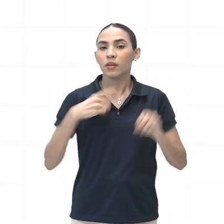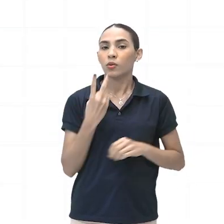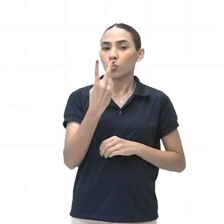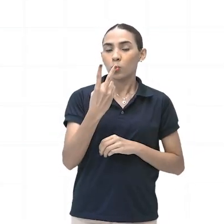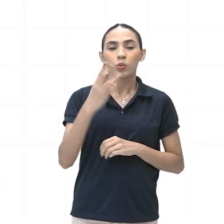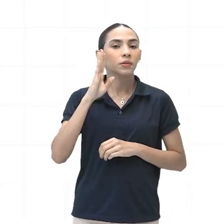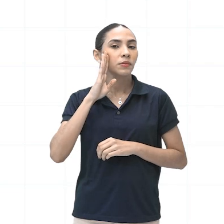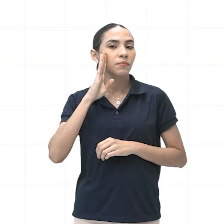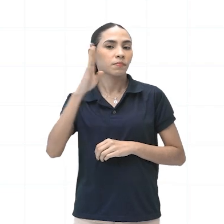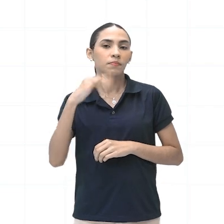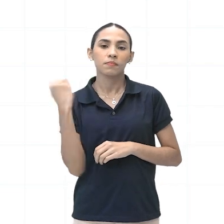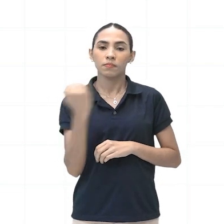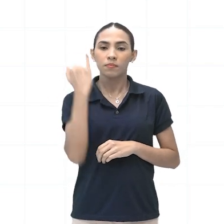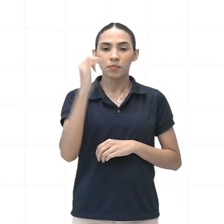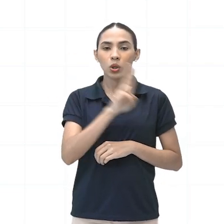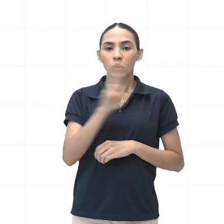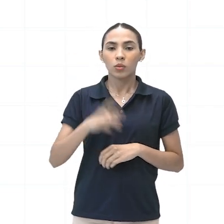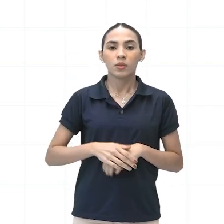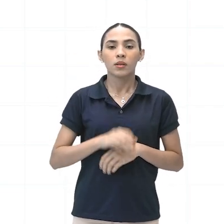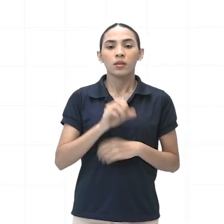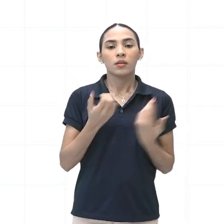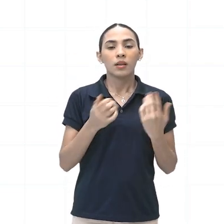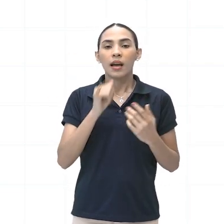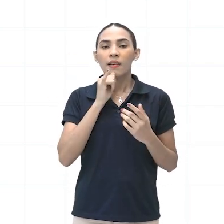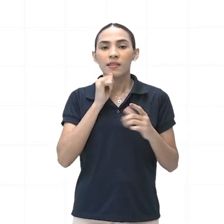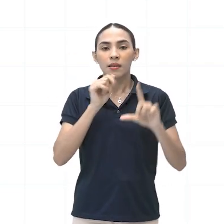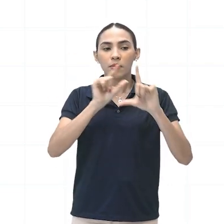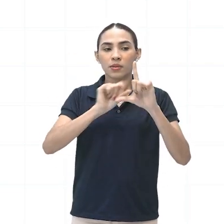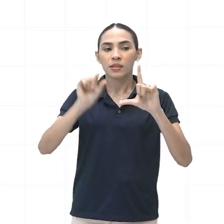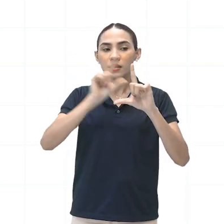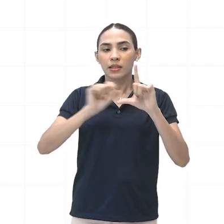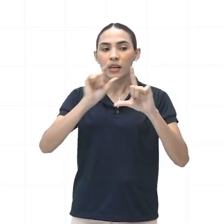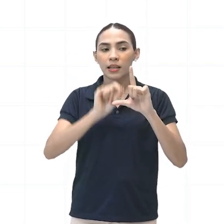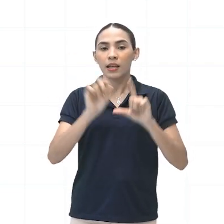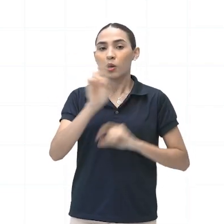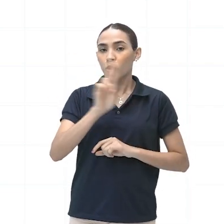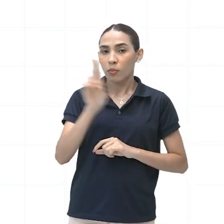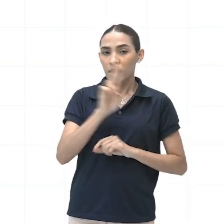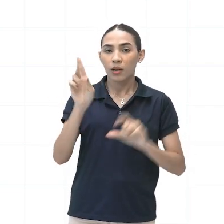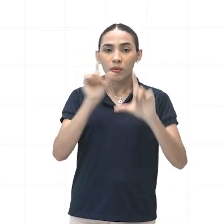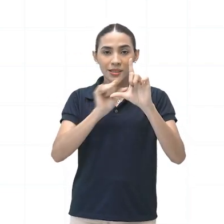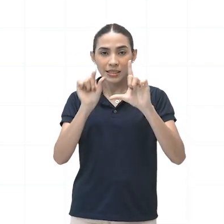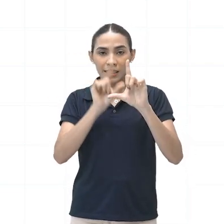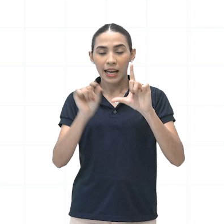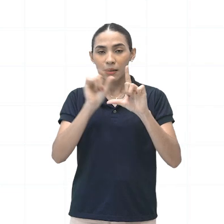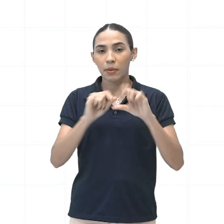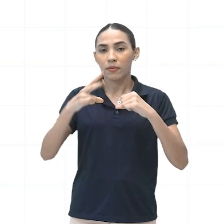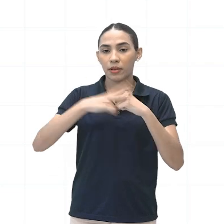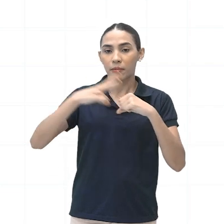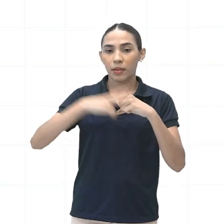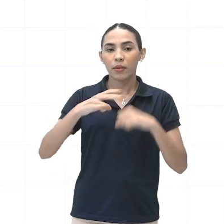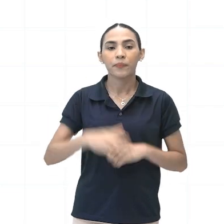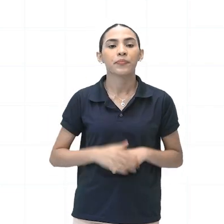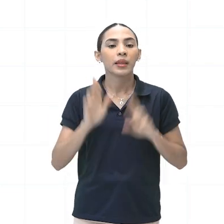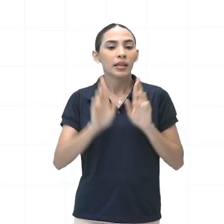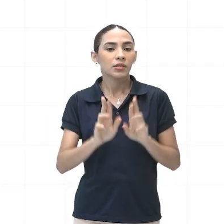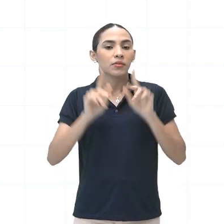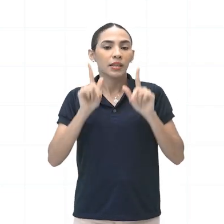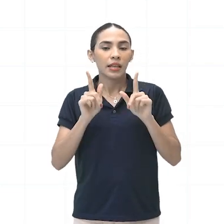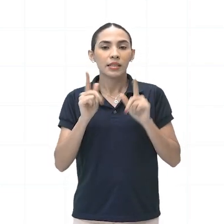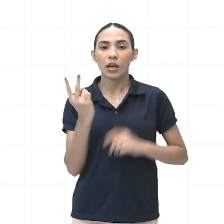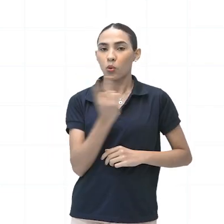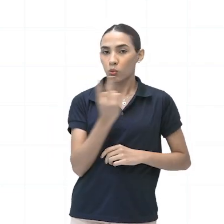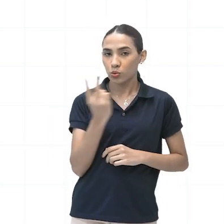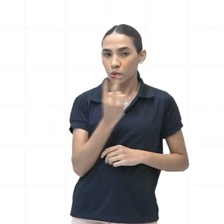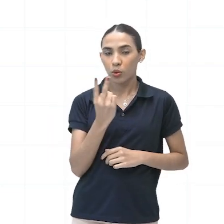partes principais que chamamos de sintagma nominal e sintagma verbal. A diferença entre